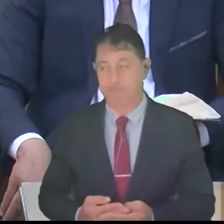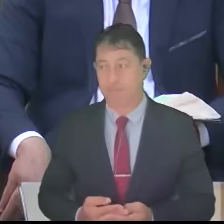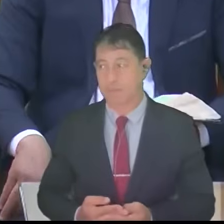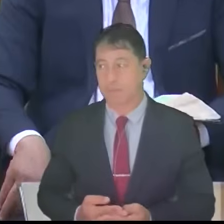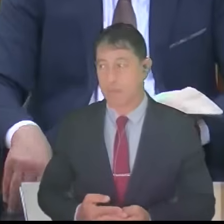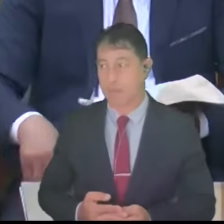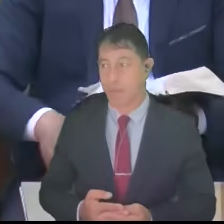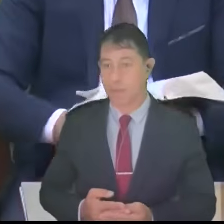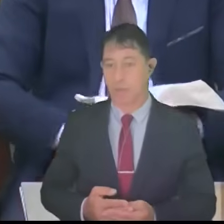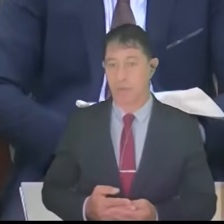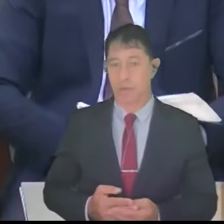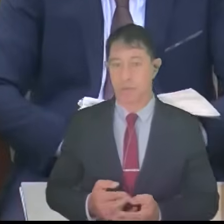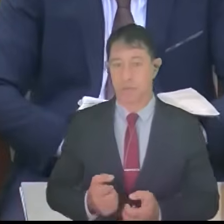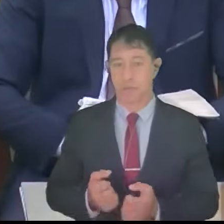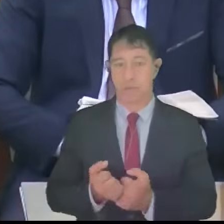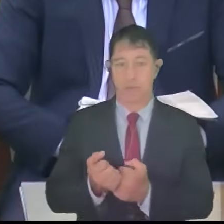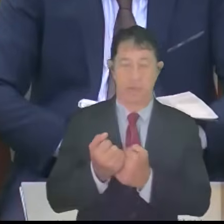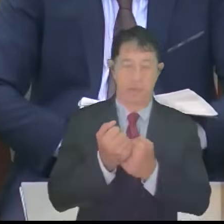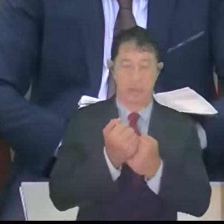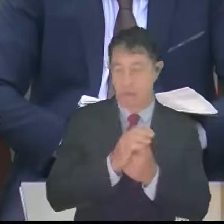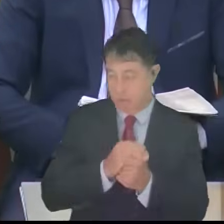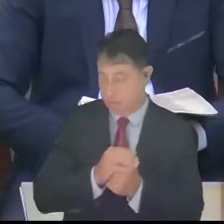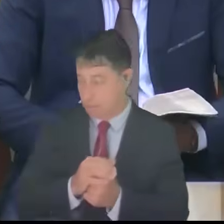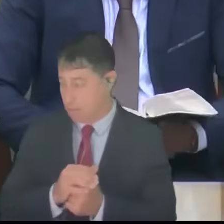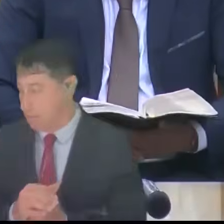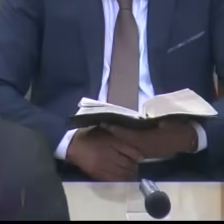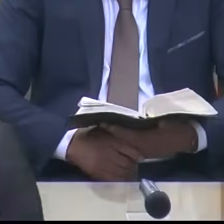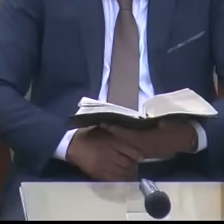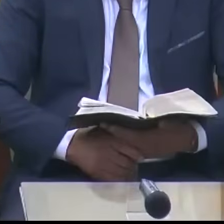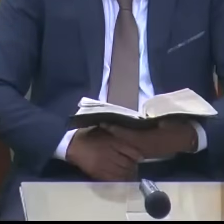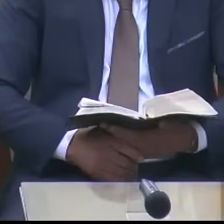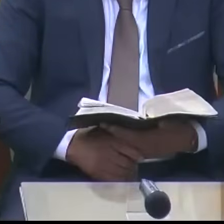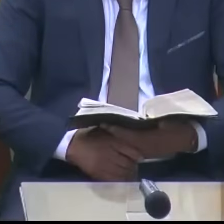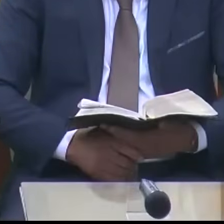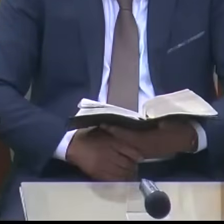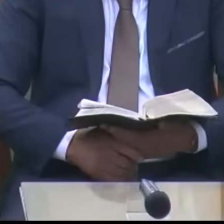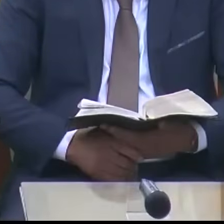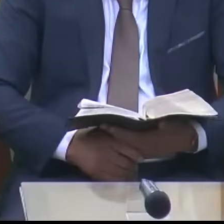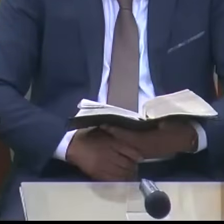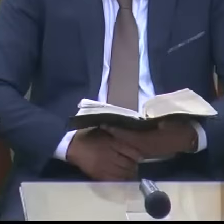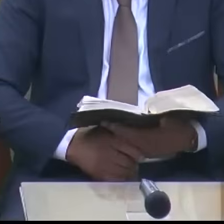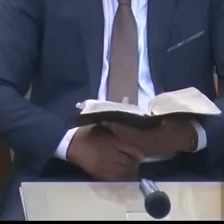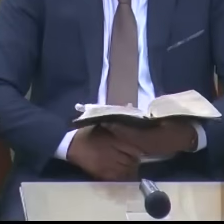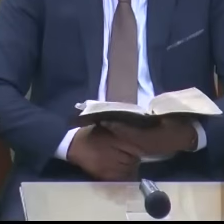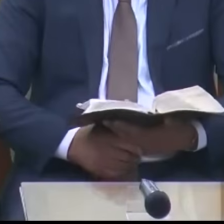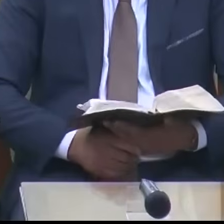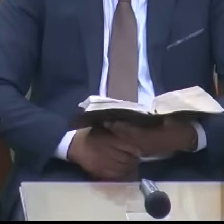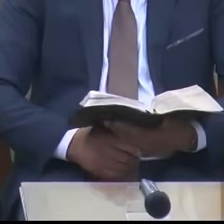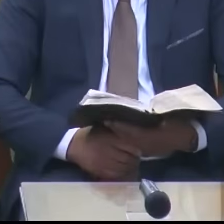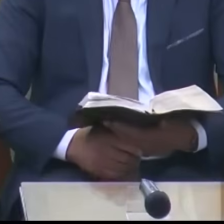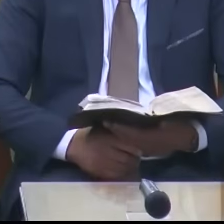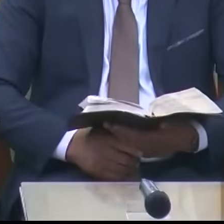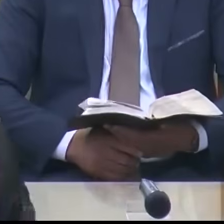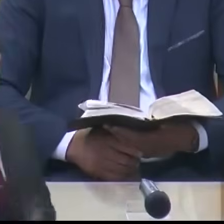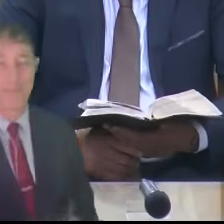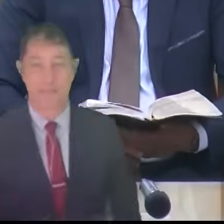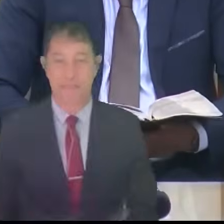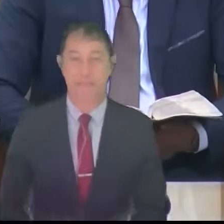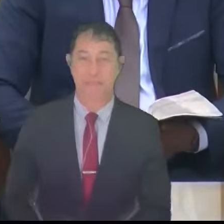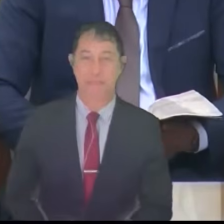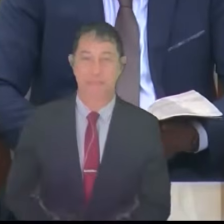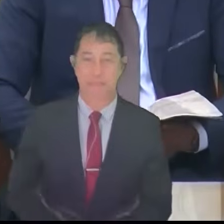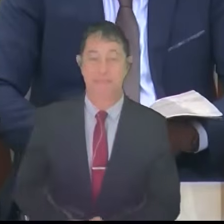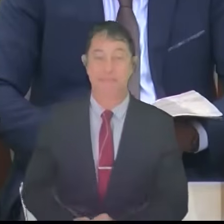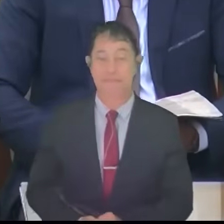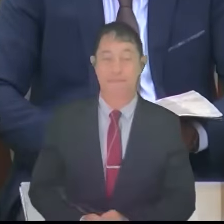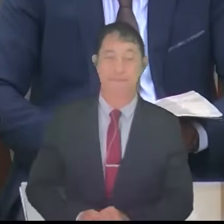pouquinho o começo desse versículo. Tomai sobre vós o que, irmãos? Meu jugo.